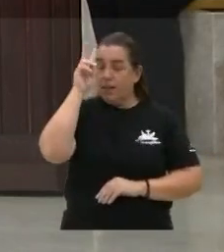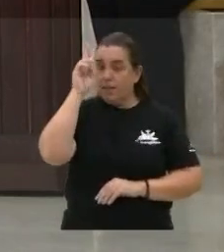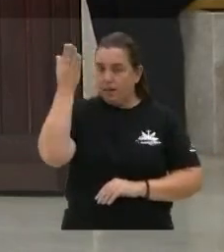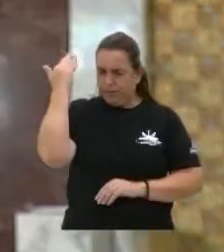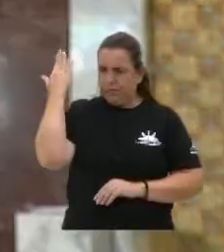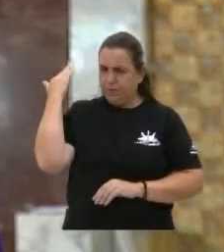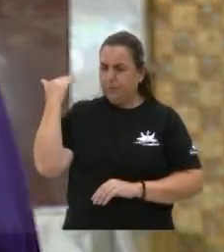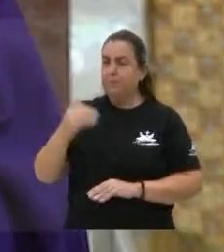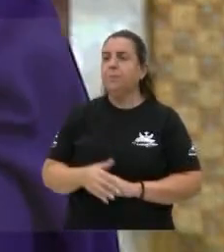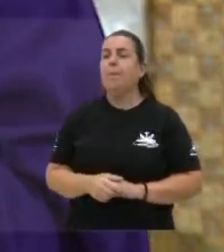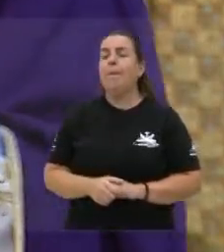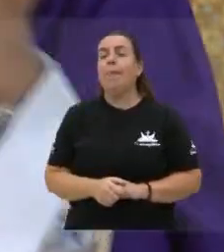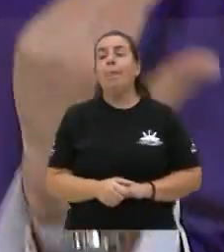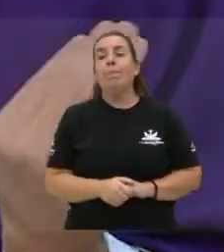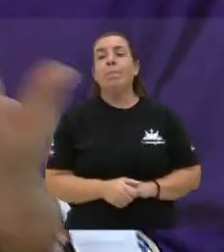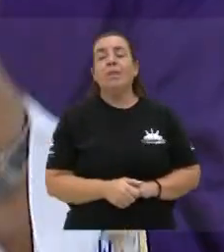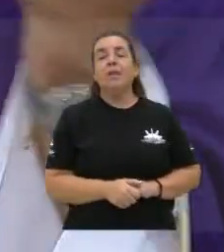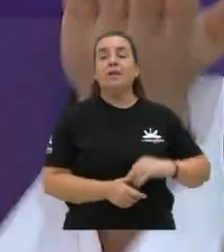memória,